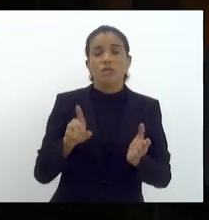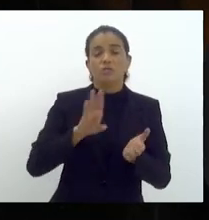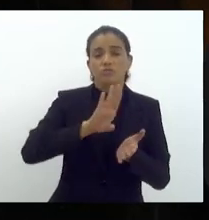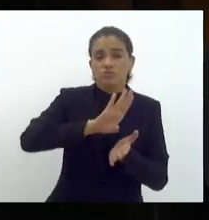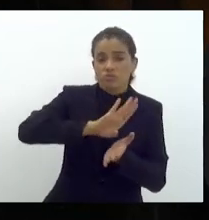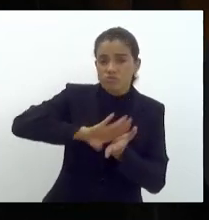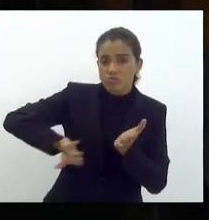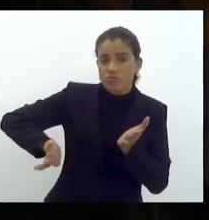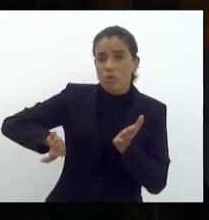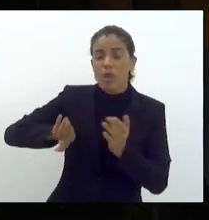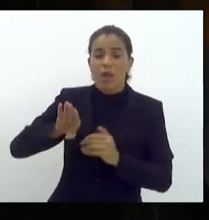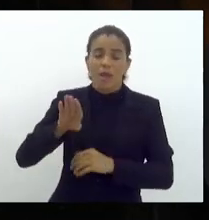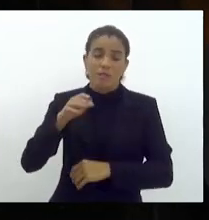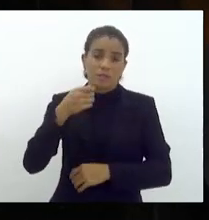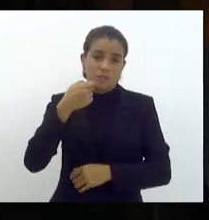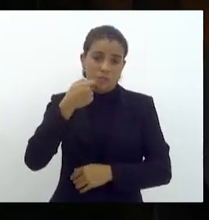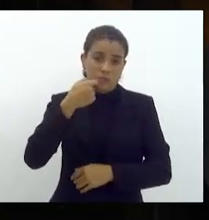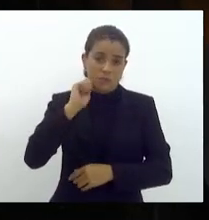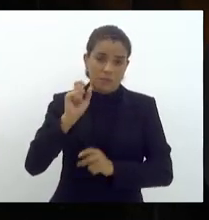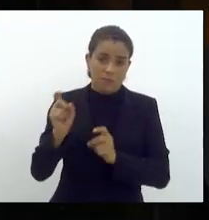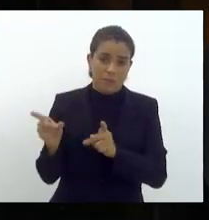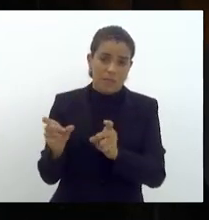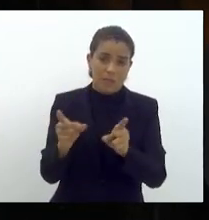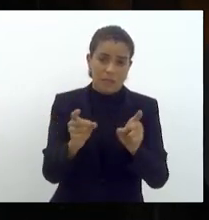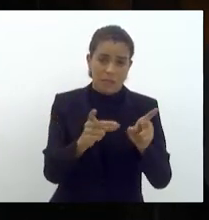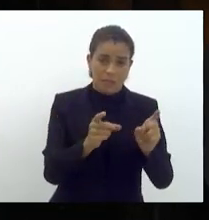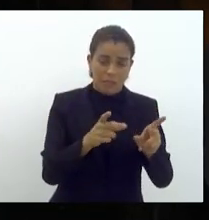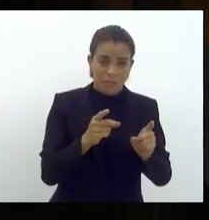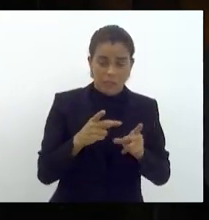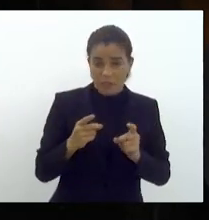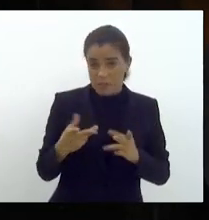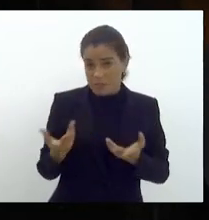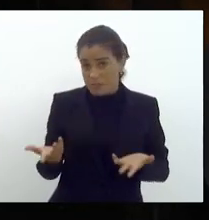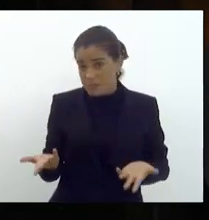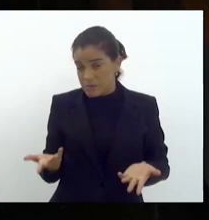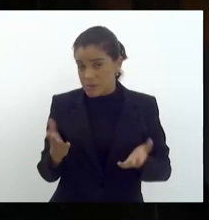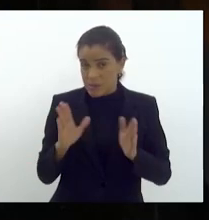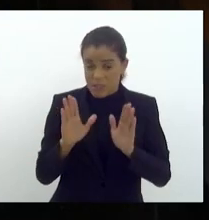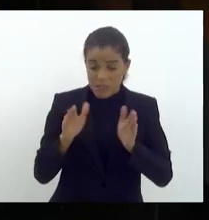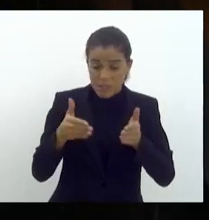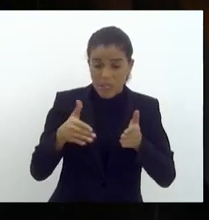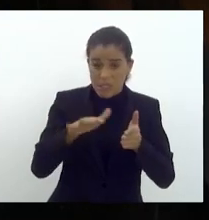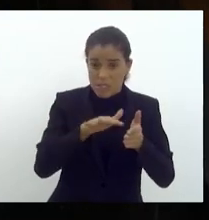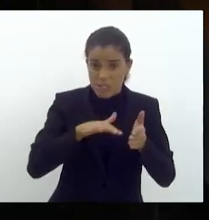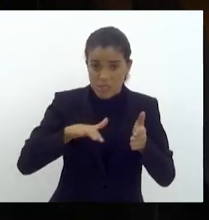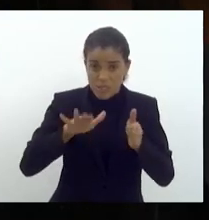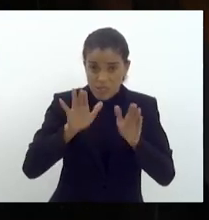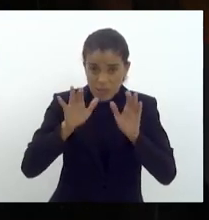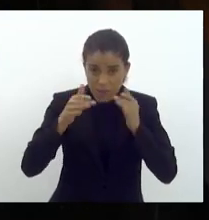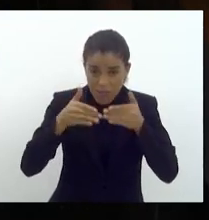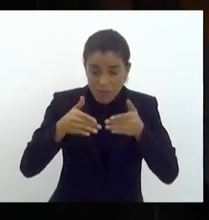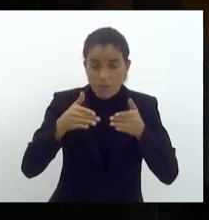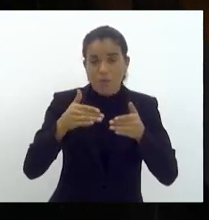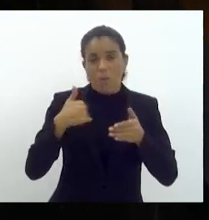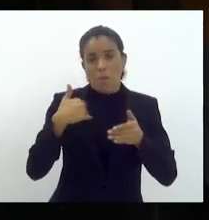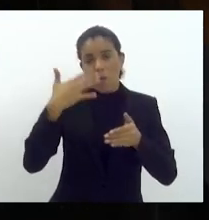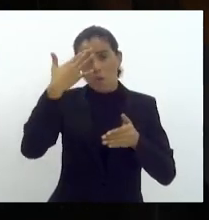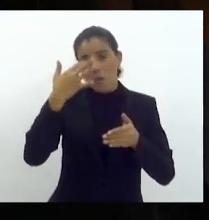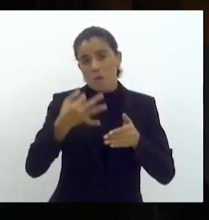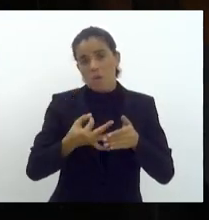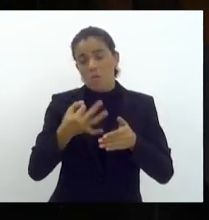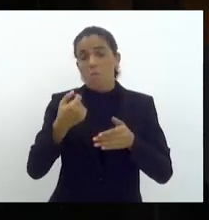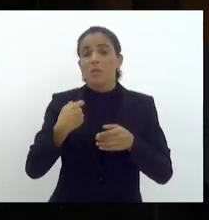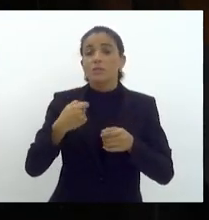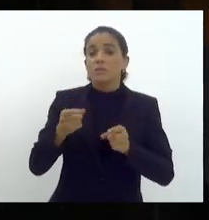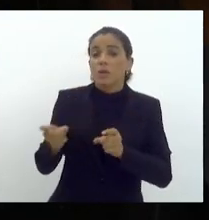as padarias Então nesse caso específico no meu entendimento que teria que